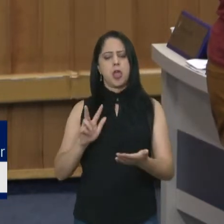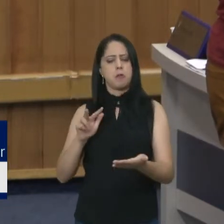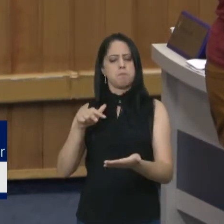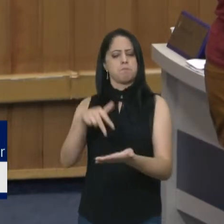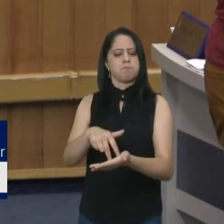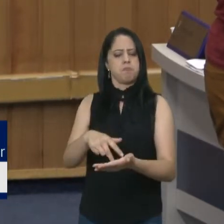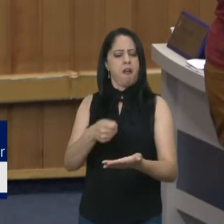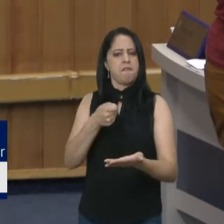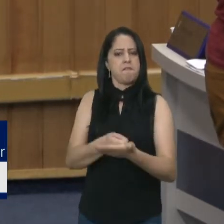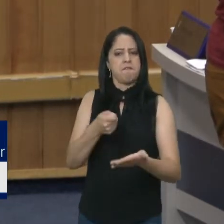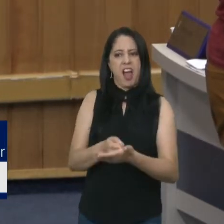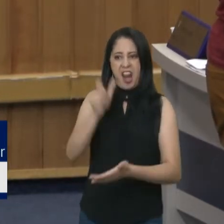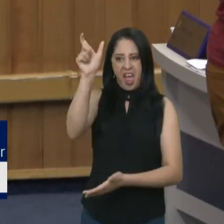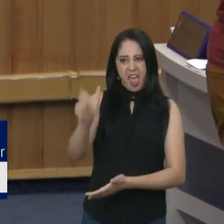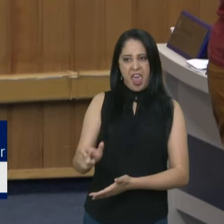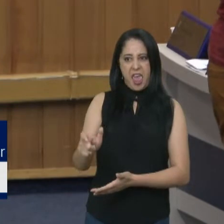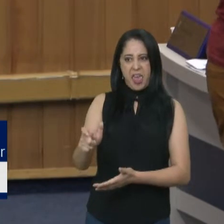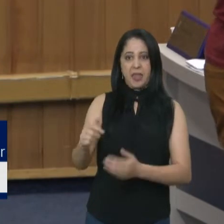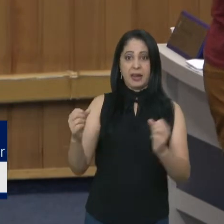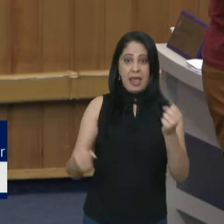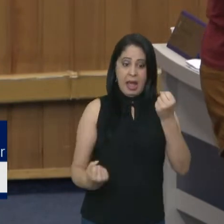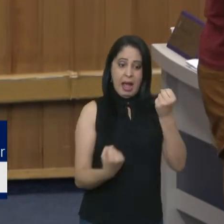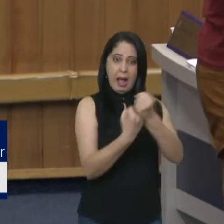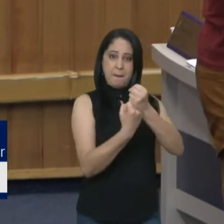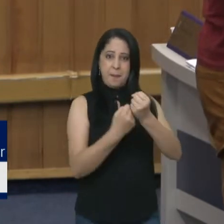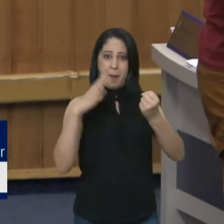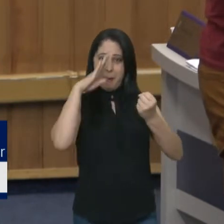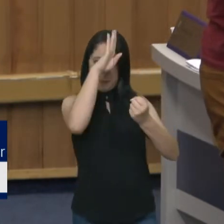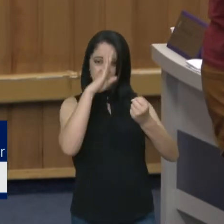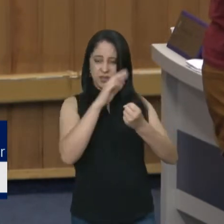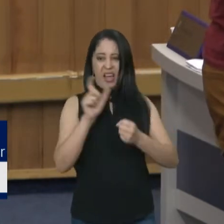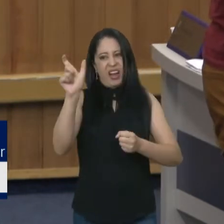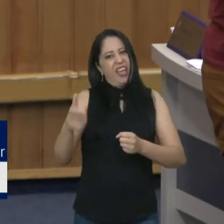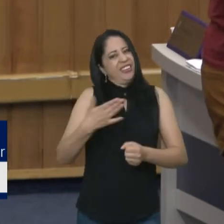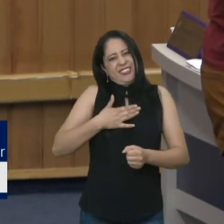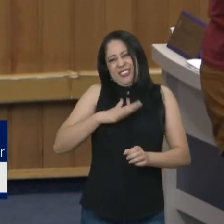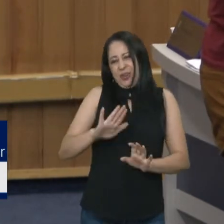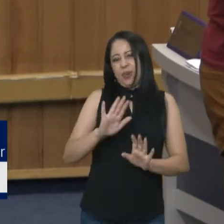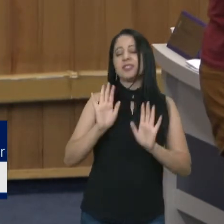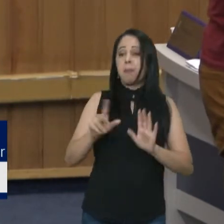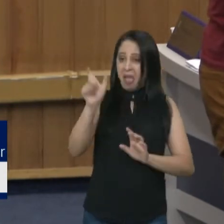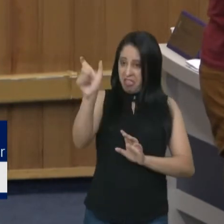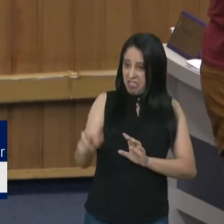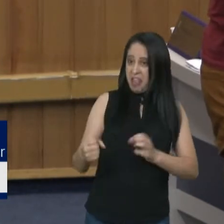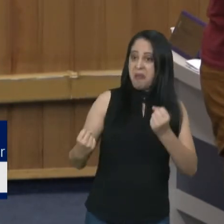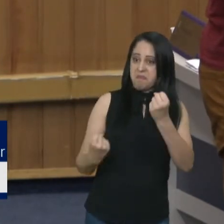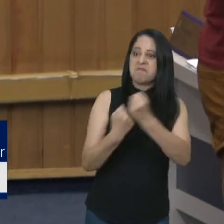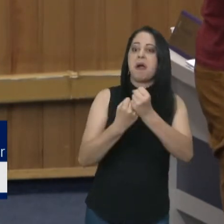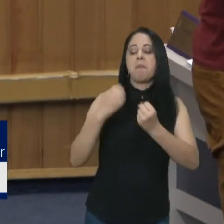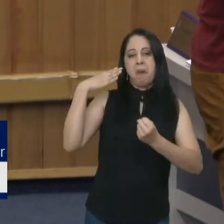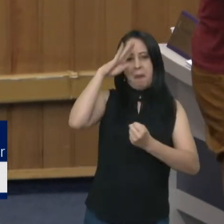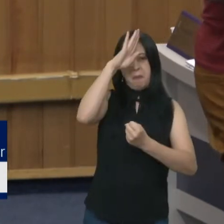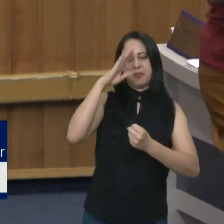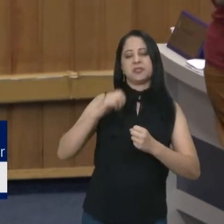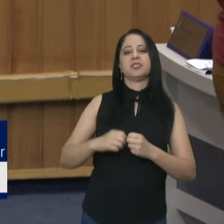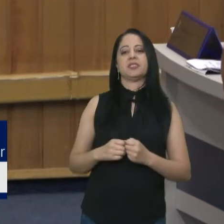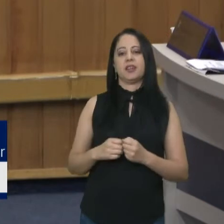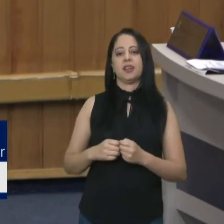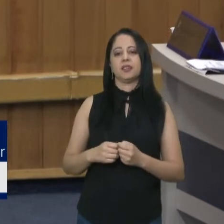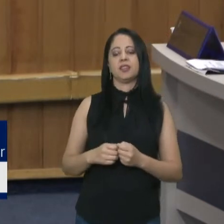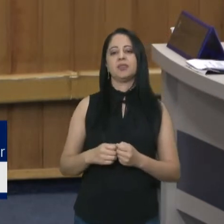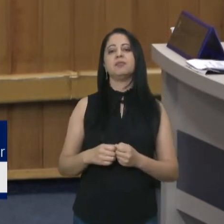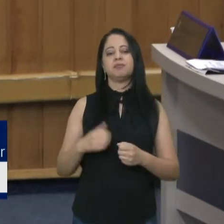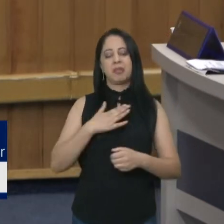Ciro bolsonarista, né, ele não gosta que eu chame ele de bolsonarista, mas bolsonarista, seu Ciro, vai ser um prazer e para mim uma